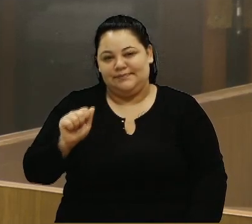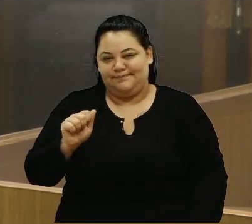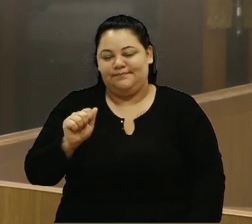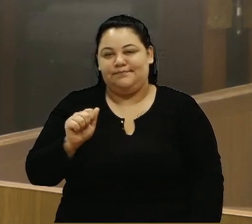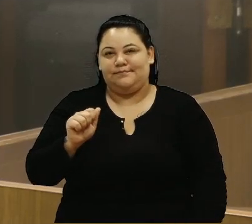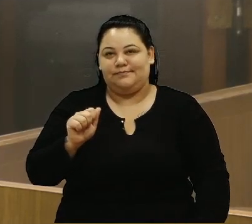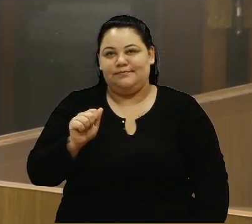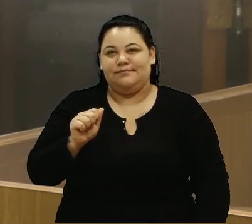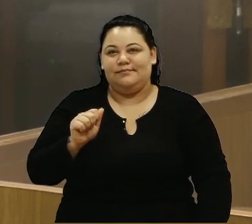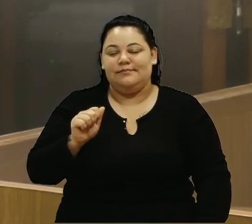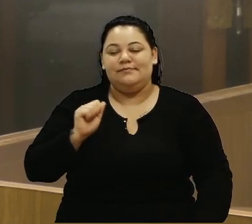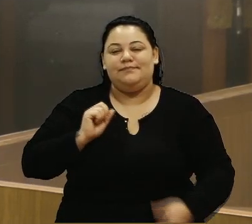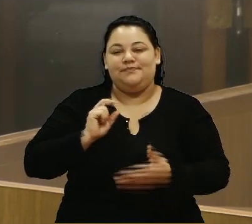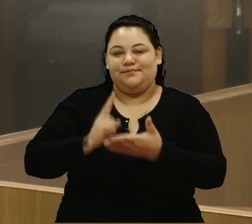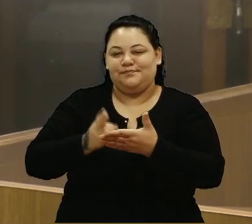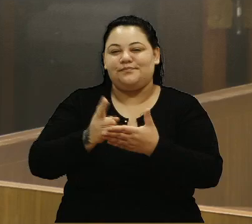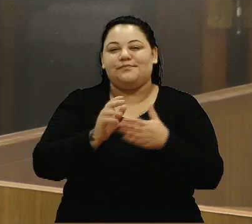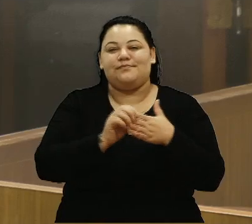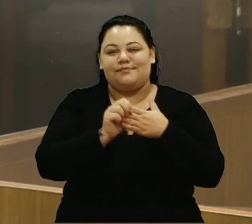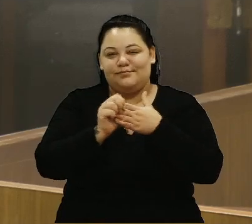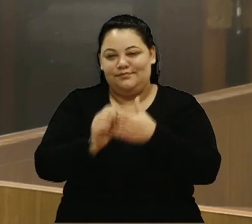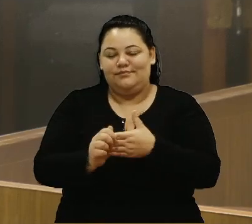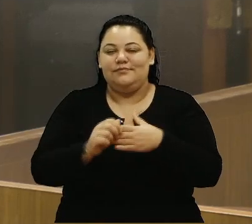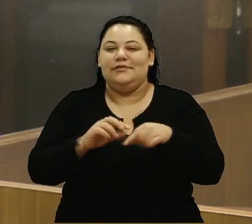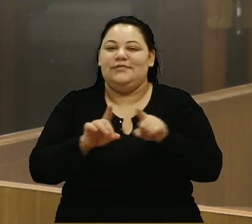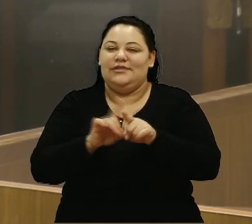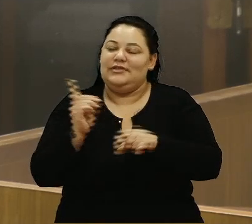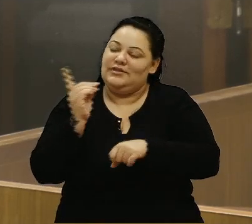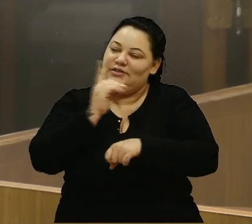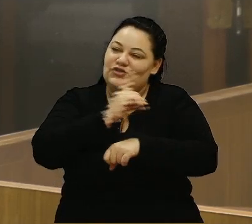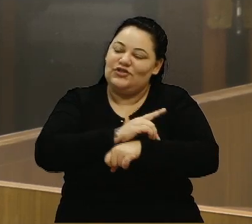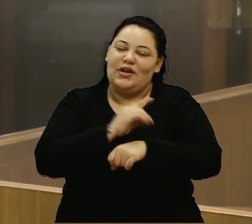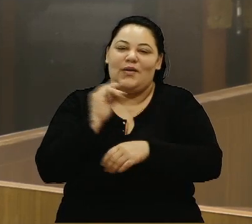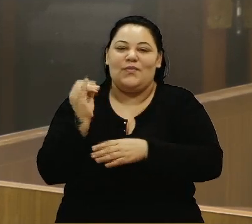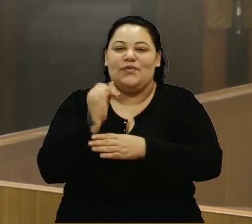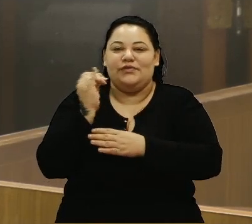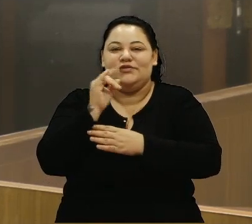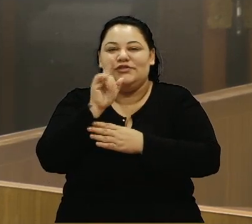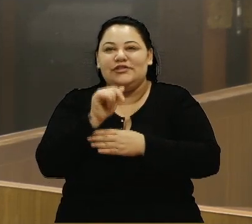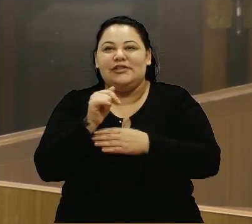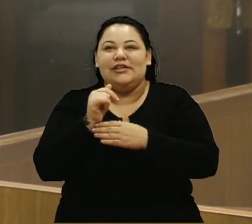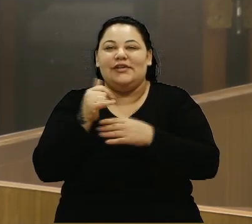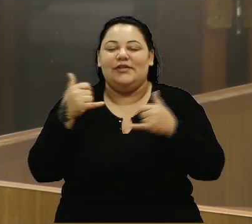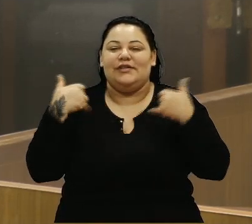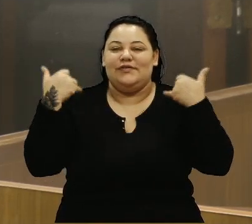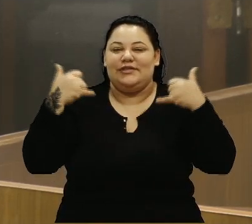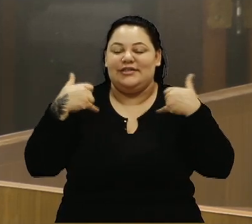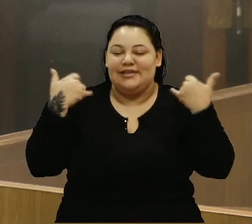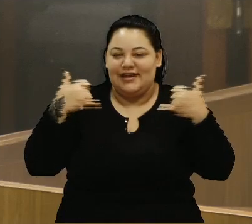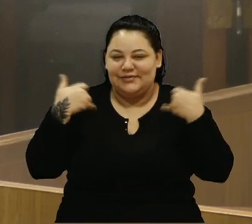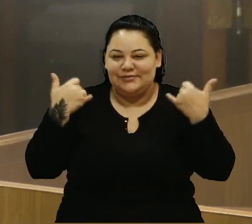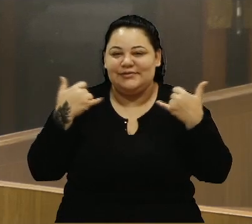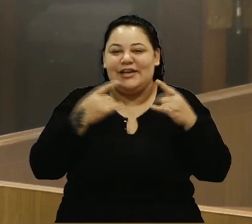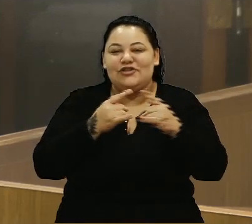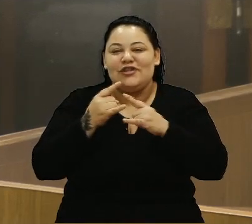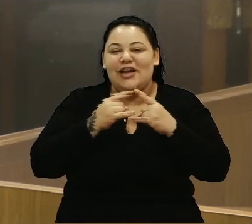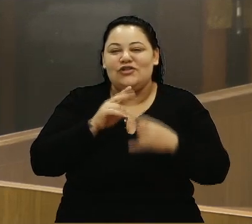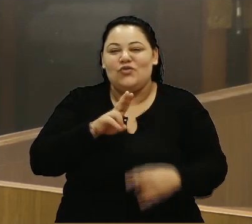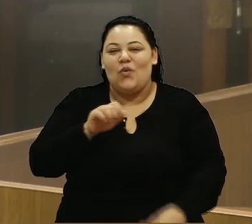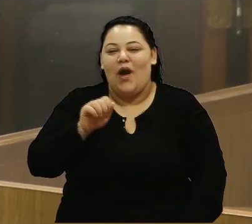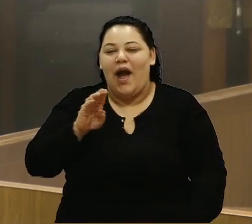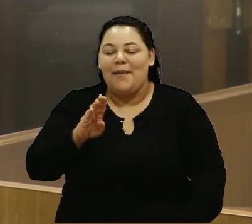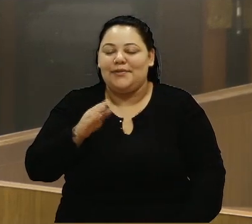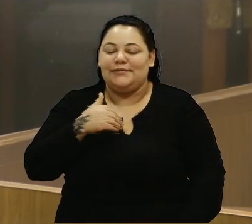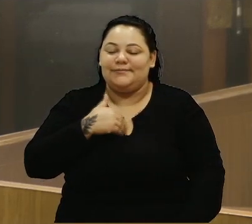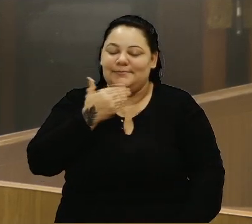ela nos acompanhava nesse dia tão importante, que é o aniversário da entidade UAB. Então, quero pedir a